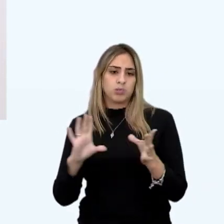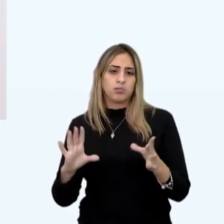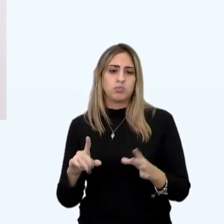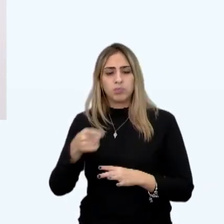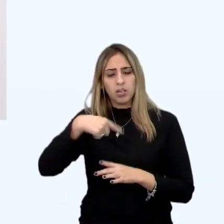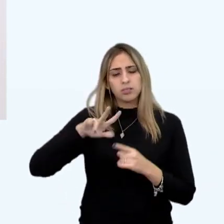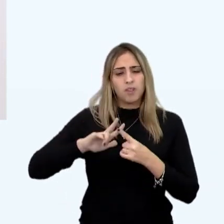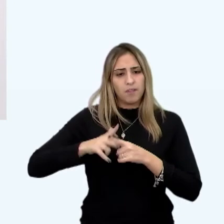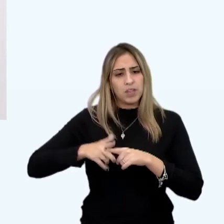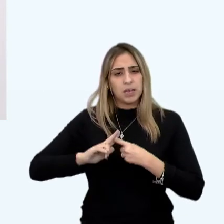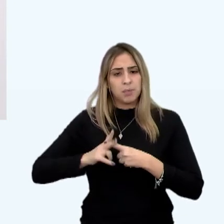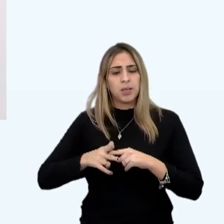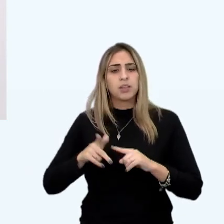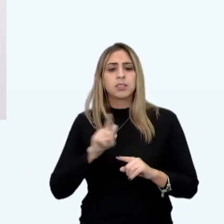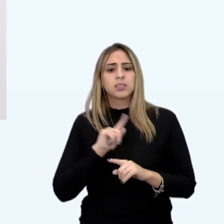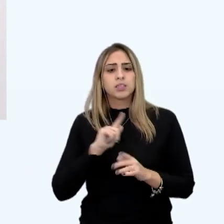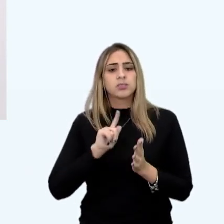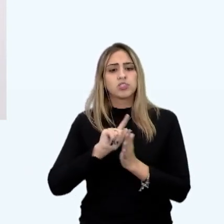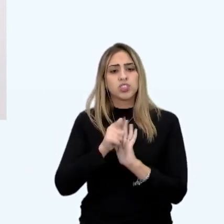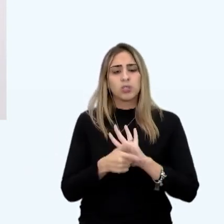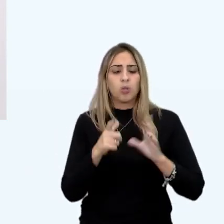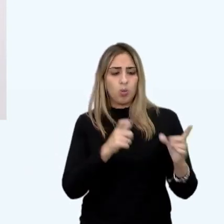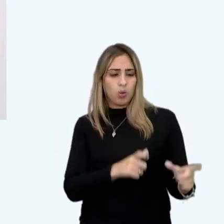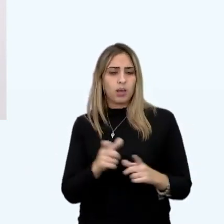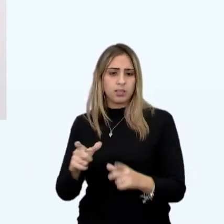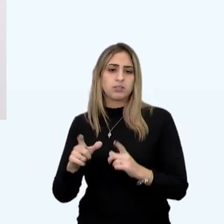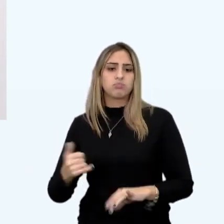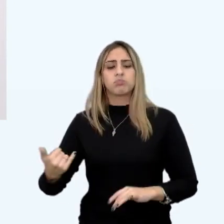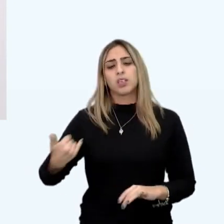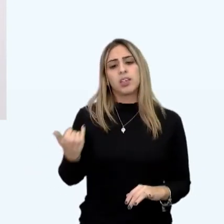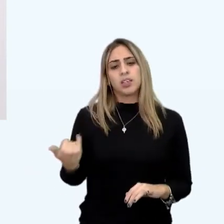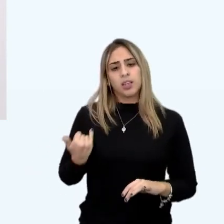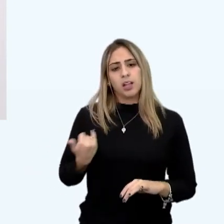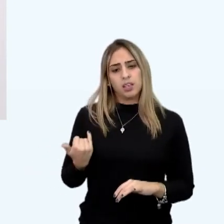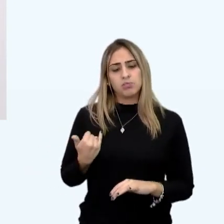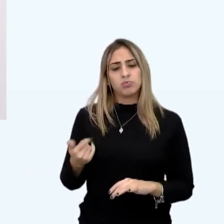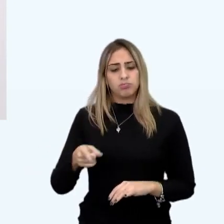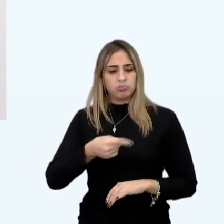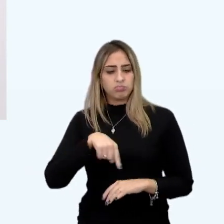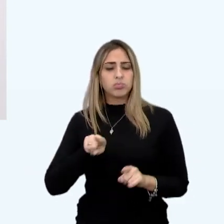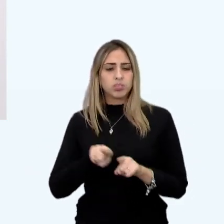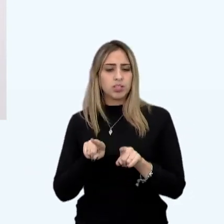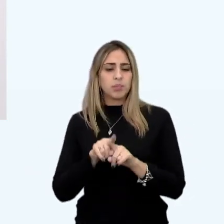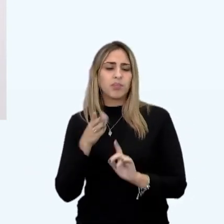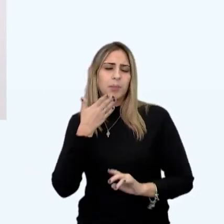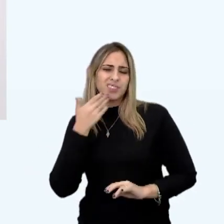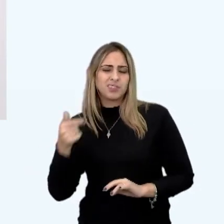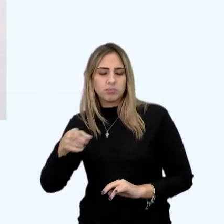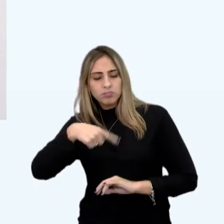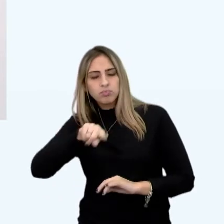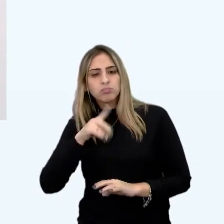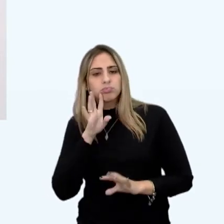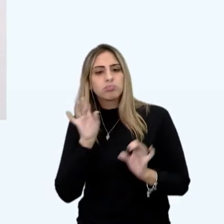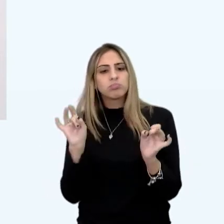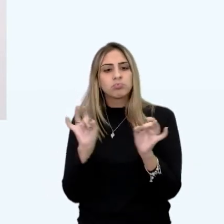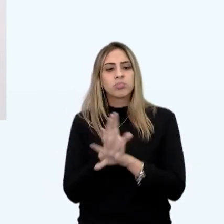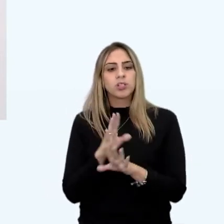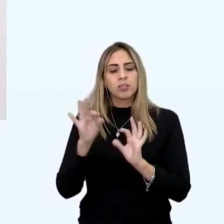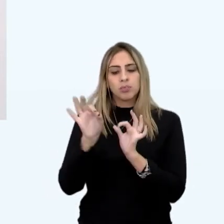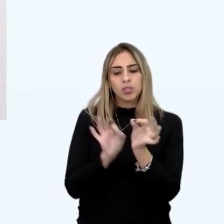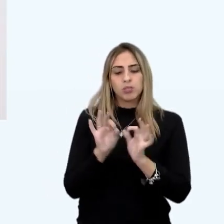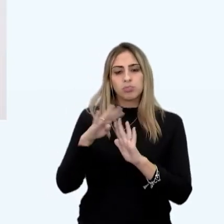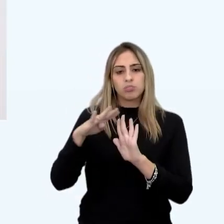Essas ferramentas te dão gênero, localização, idade dos seguidores e assim fica mais fácil você fazer um plano de